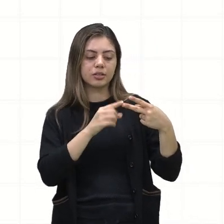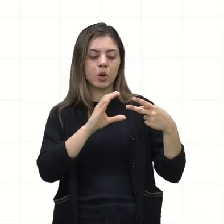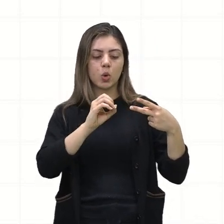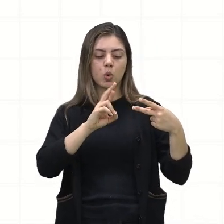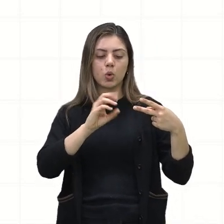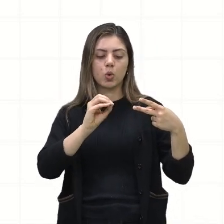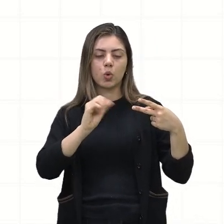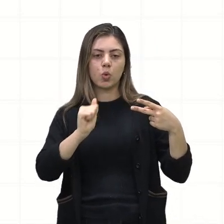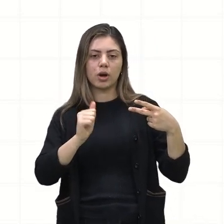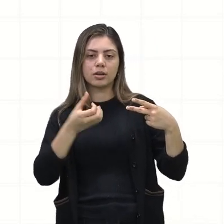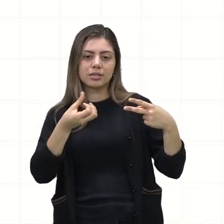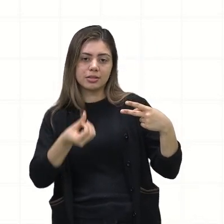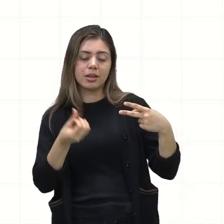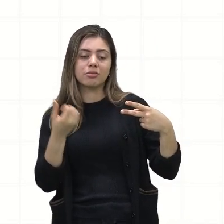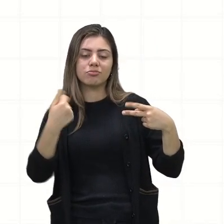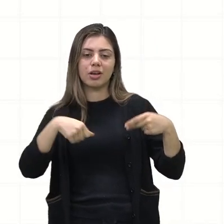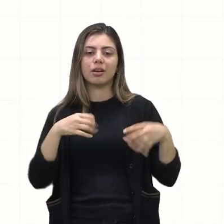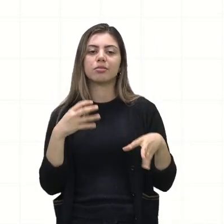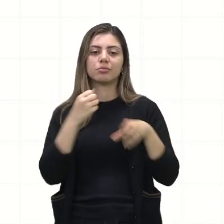coroa.